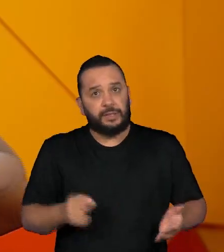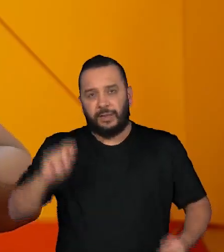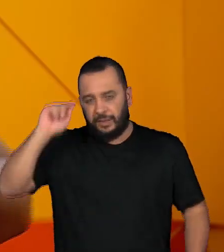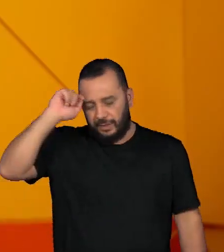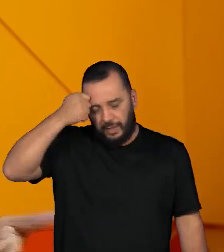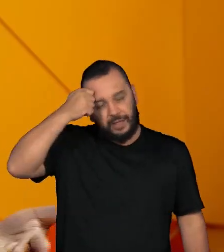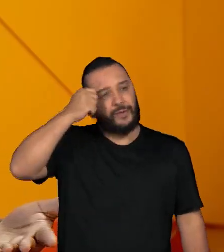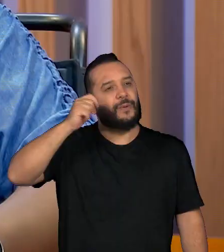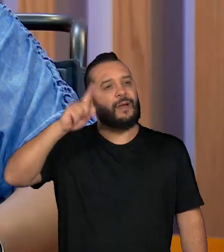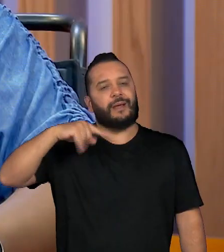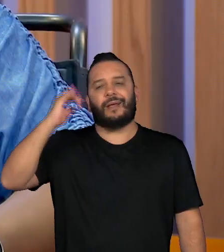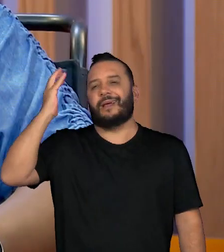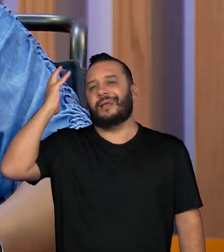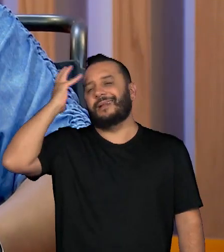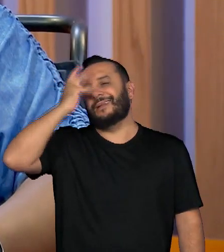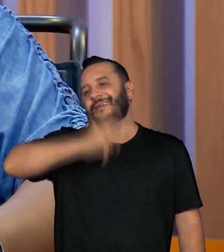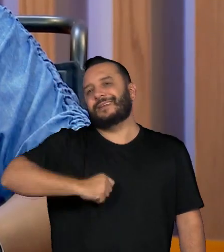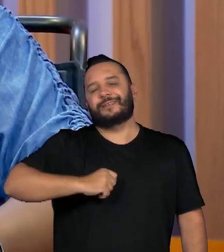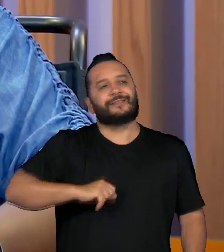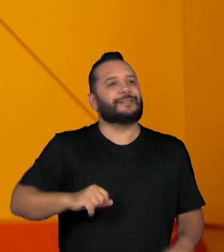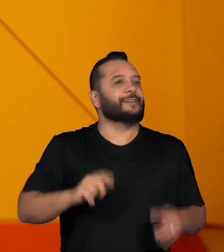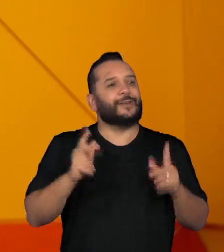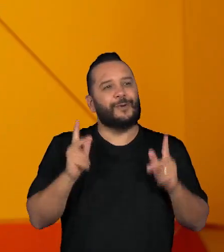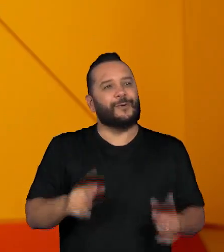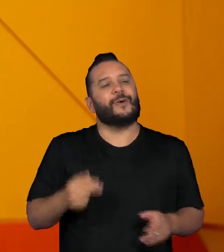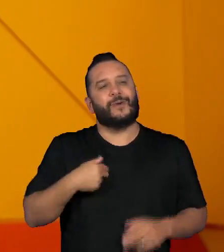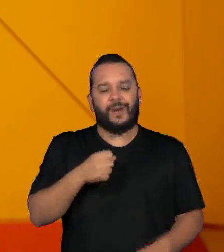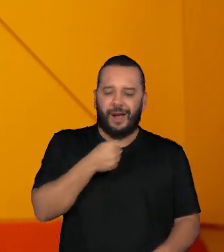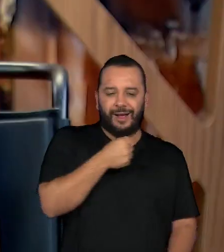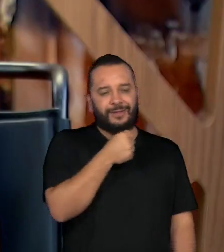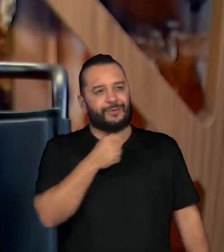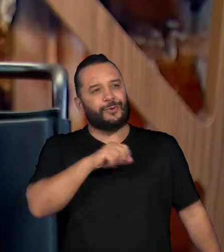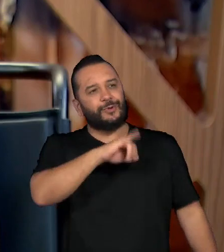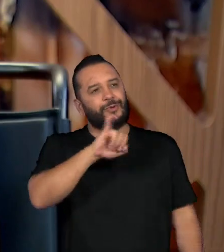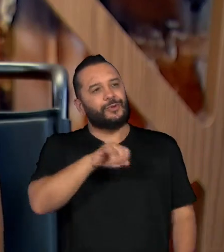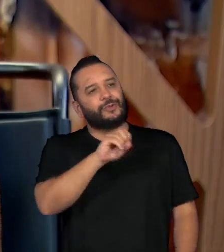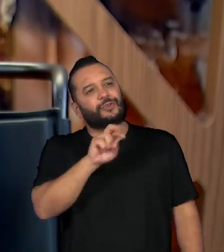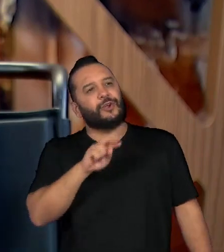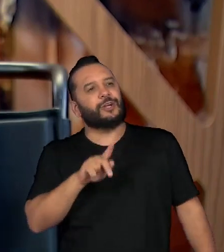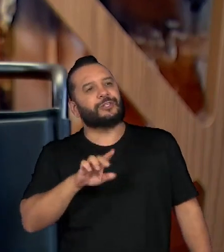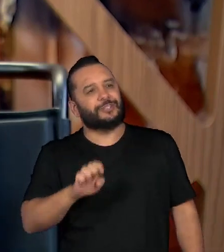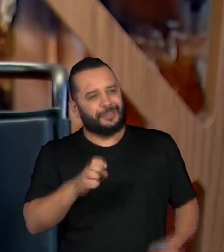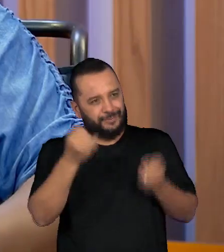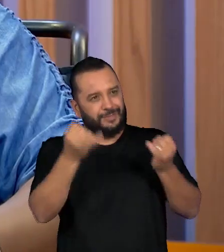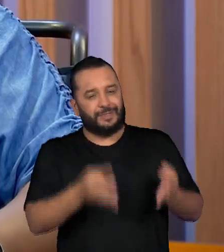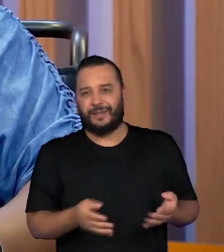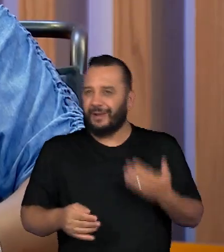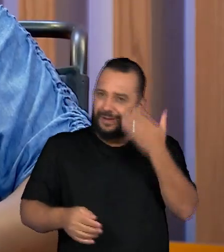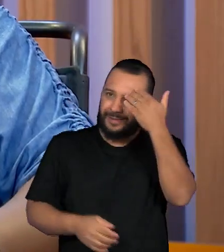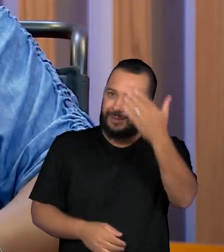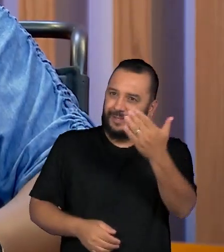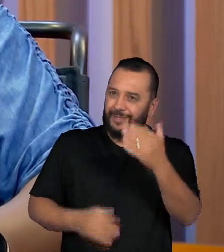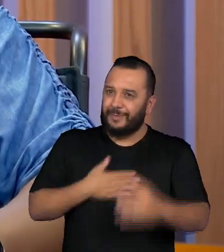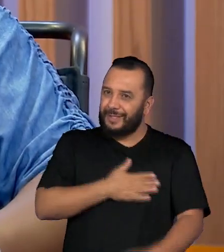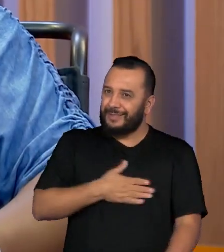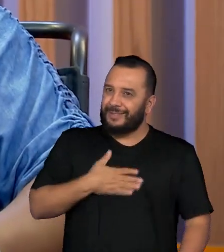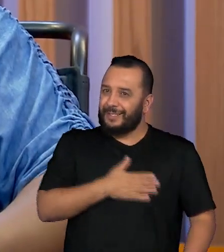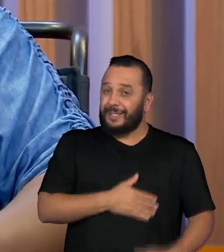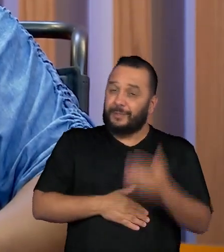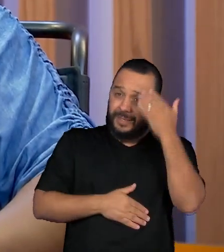negro é lindo, como cantou Jorge Benjor. Eu agradeço, viu? Foi um prazer, Cris, estar aqui. Muito obrigada, Cris,